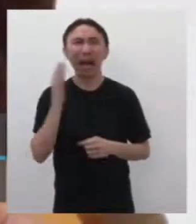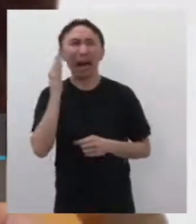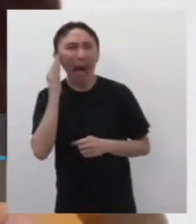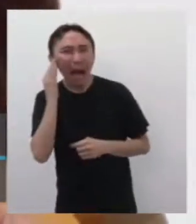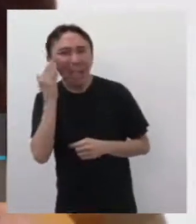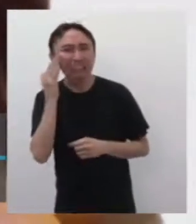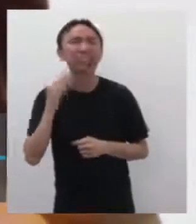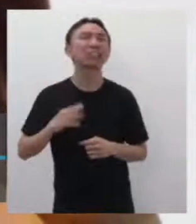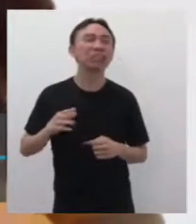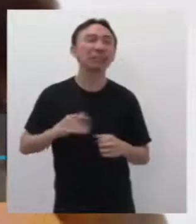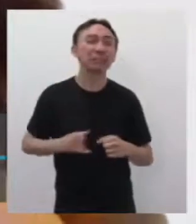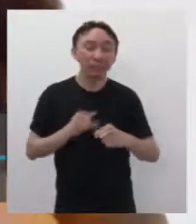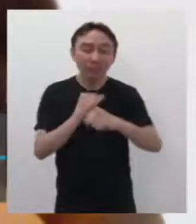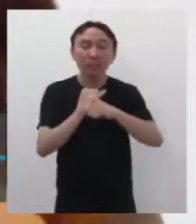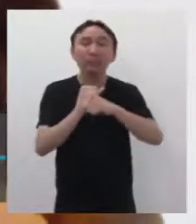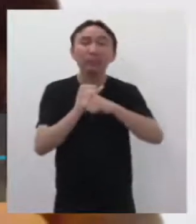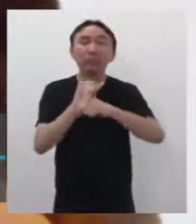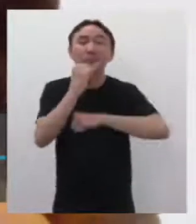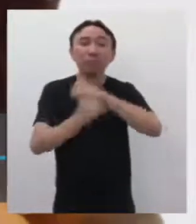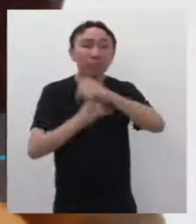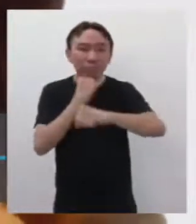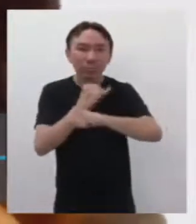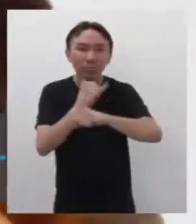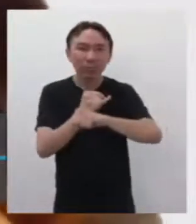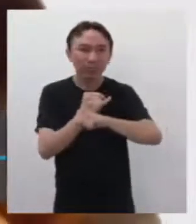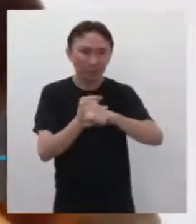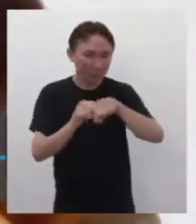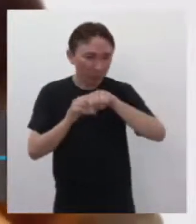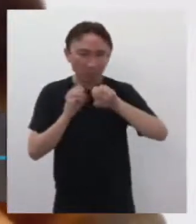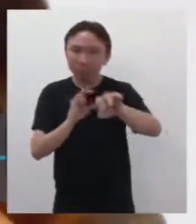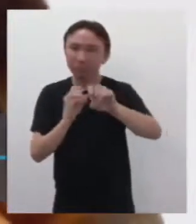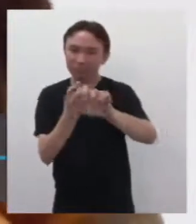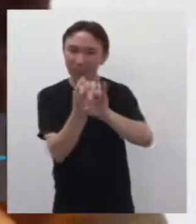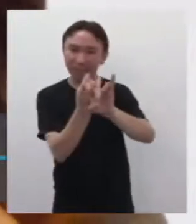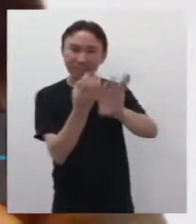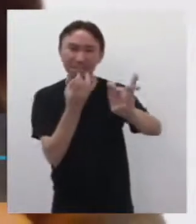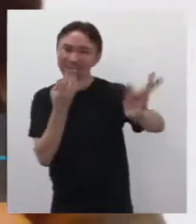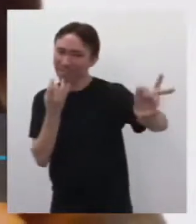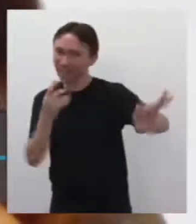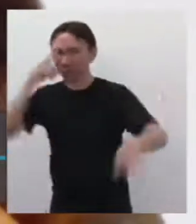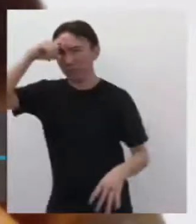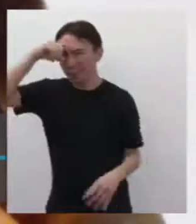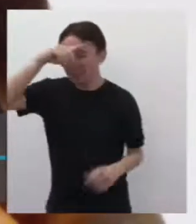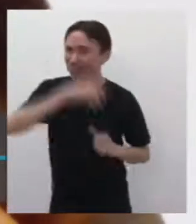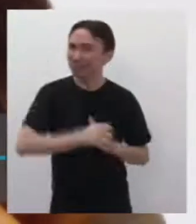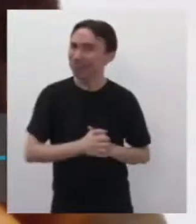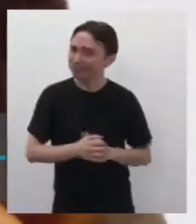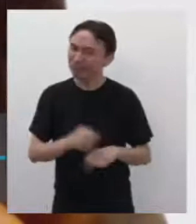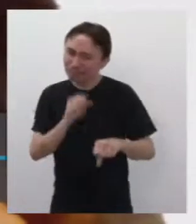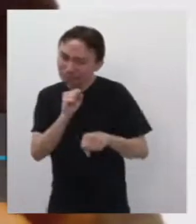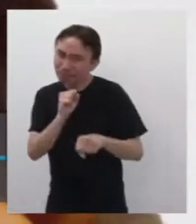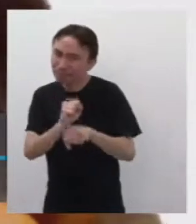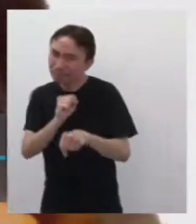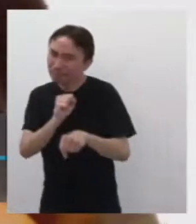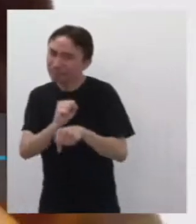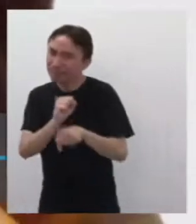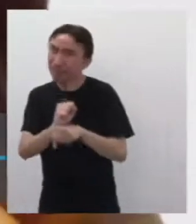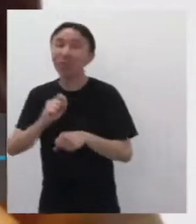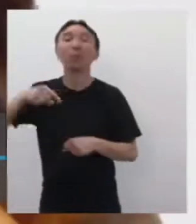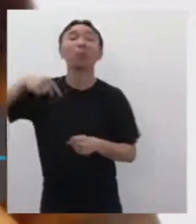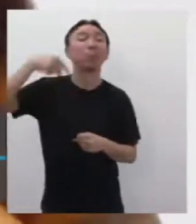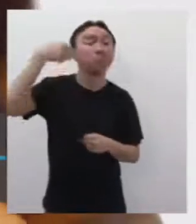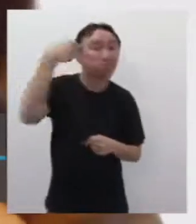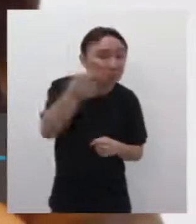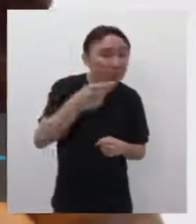difícil? Espera chegar o híbrido. E eu perguntei para ele, por que, Hansen? Ele falou, Maia, porque a gente está com quantidade de